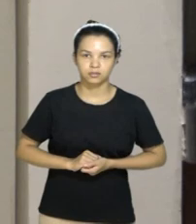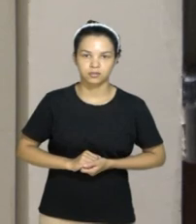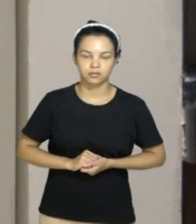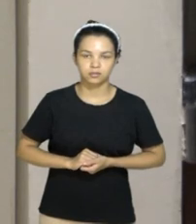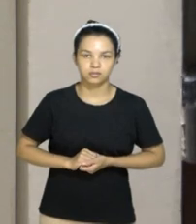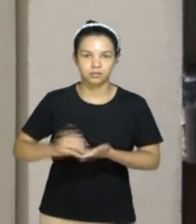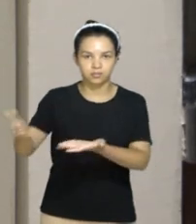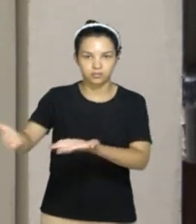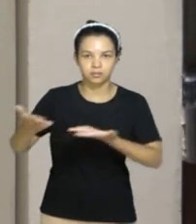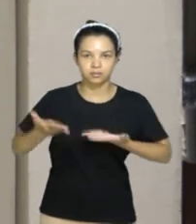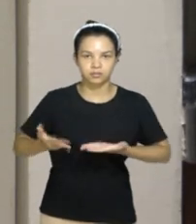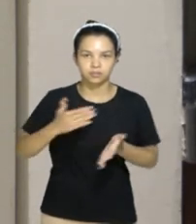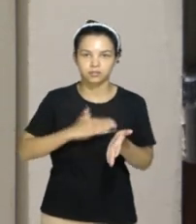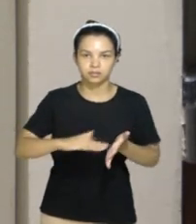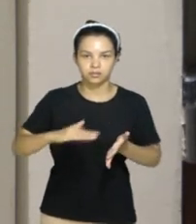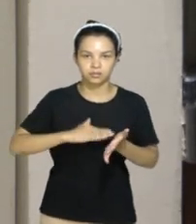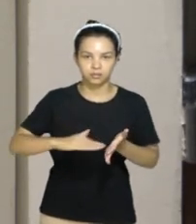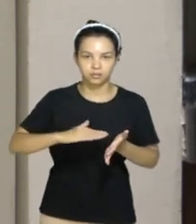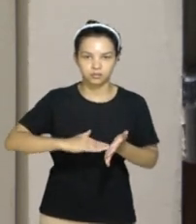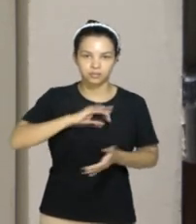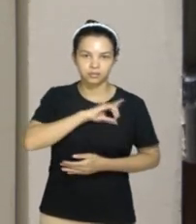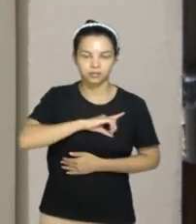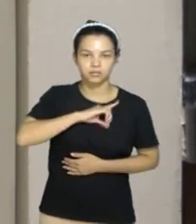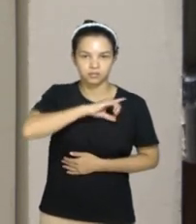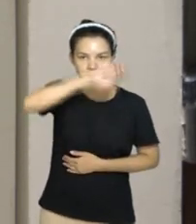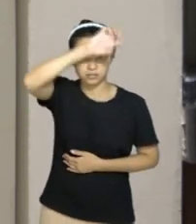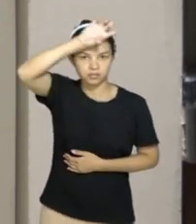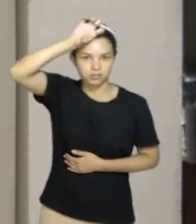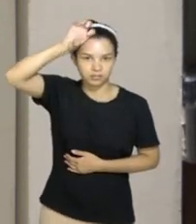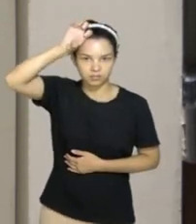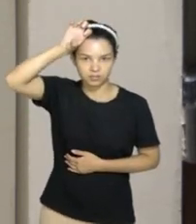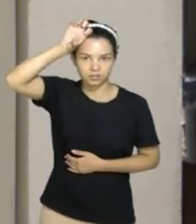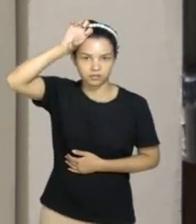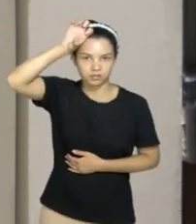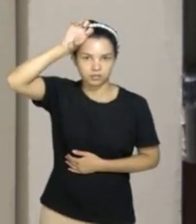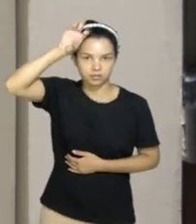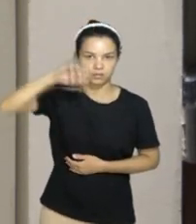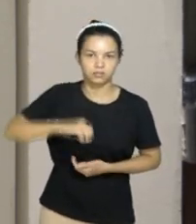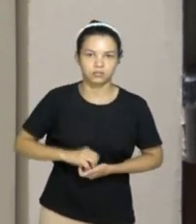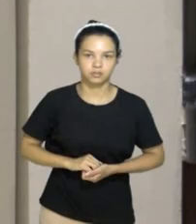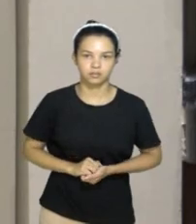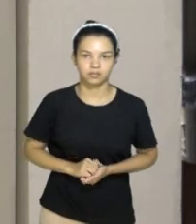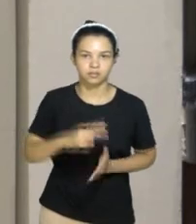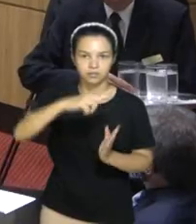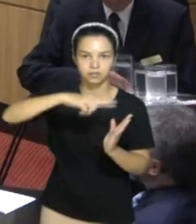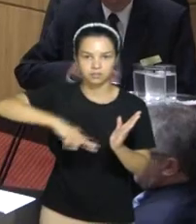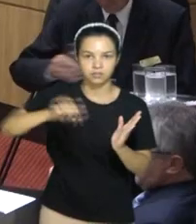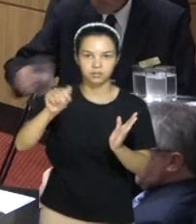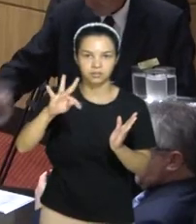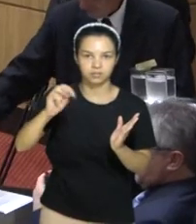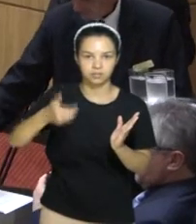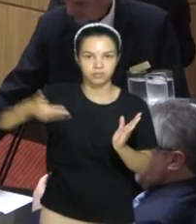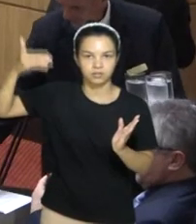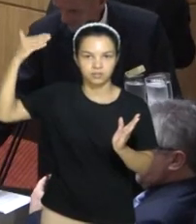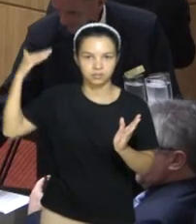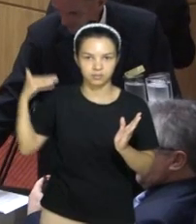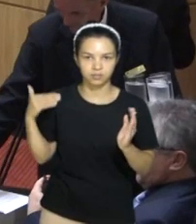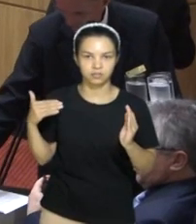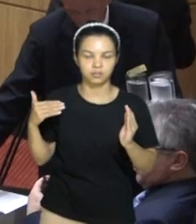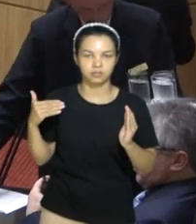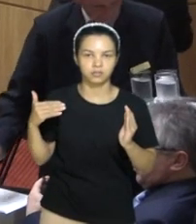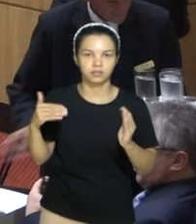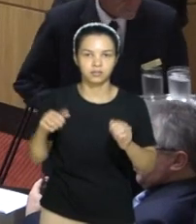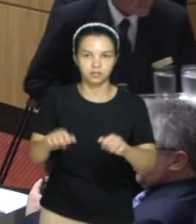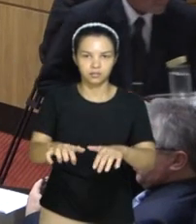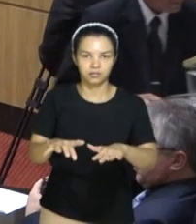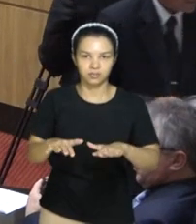secretário delegado Egídio para proceder a leitura da ata da sessão anterior